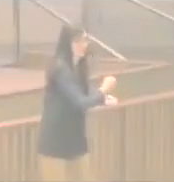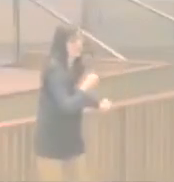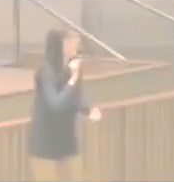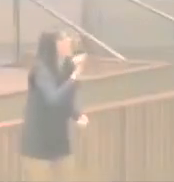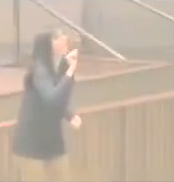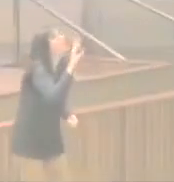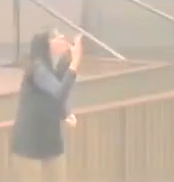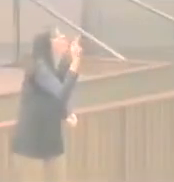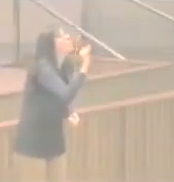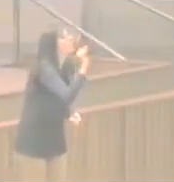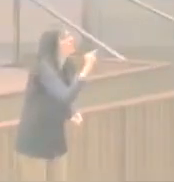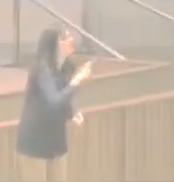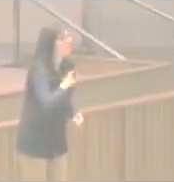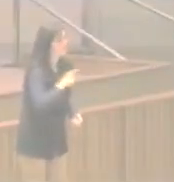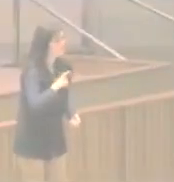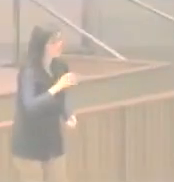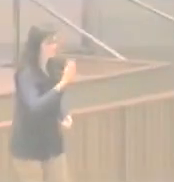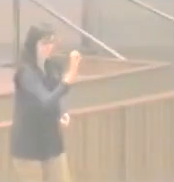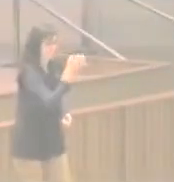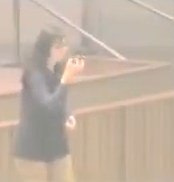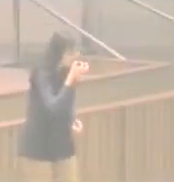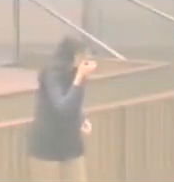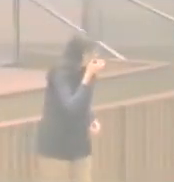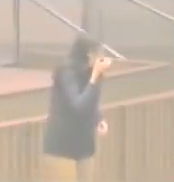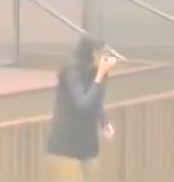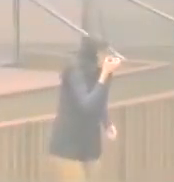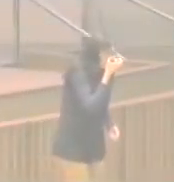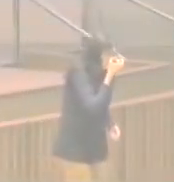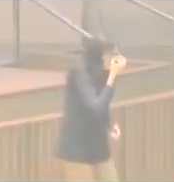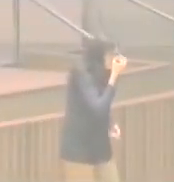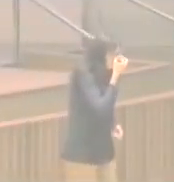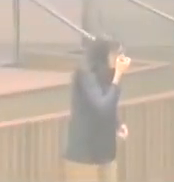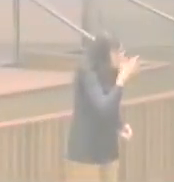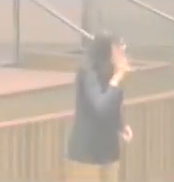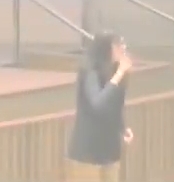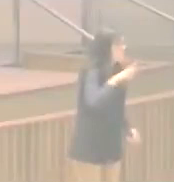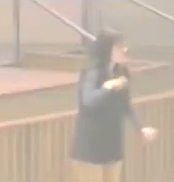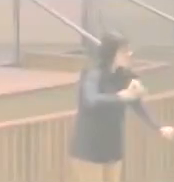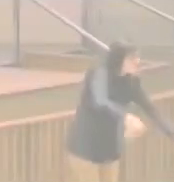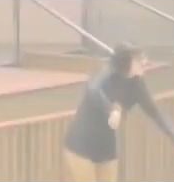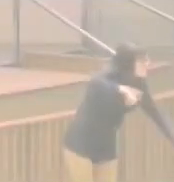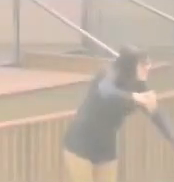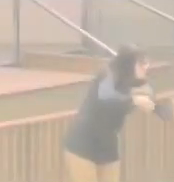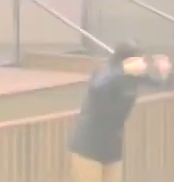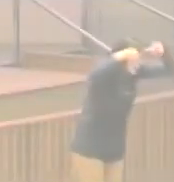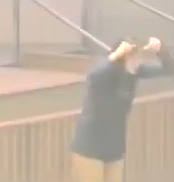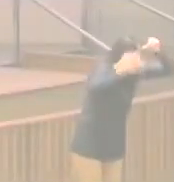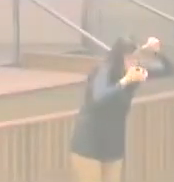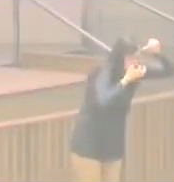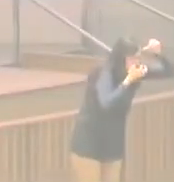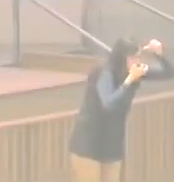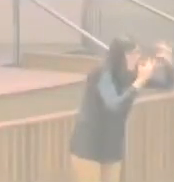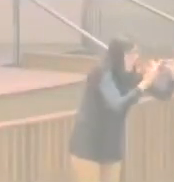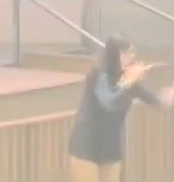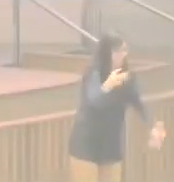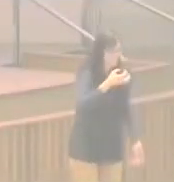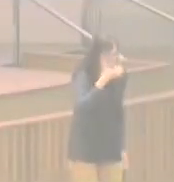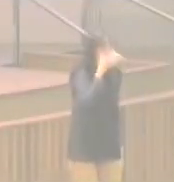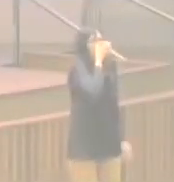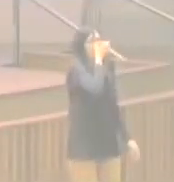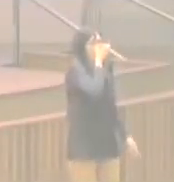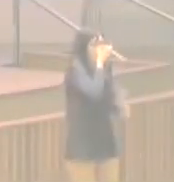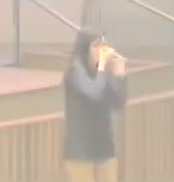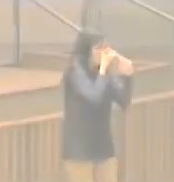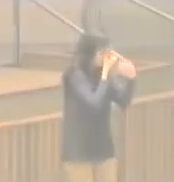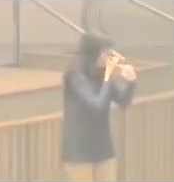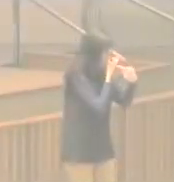ele? Colocam uma argola no nariz. Você já viu um touro com uma argola no nariz? Colocam uma argola no